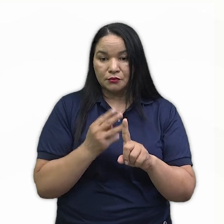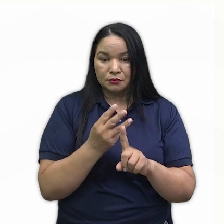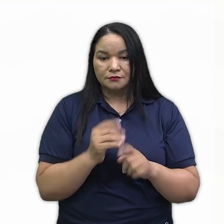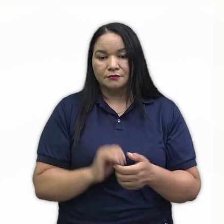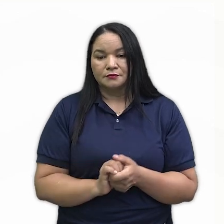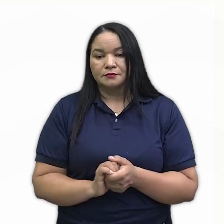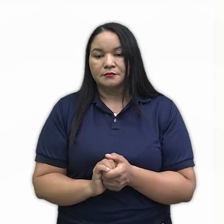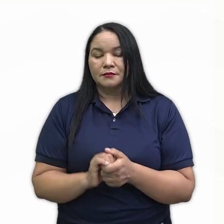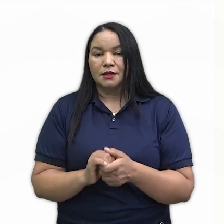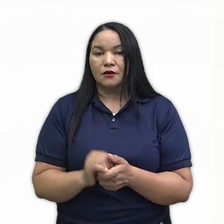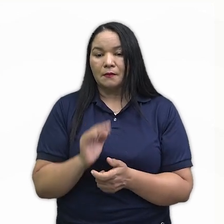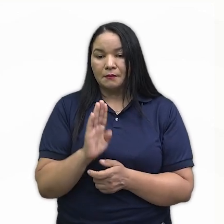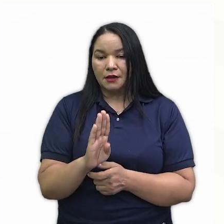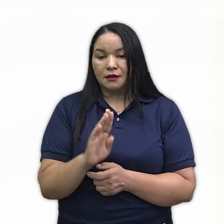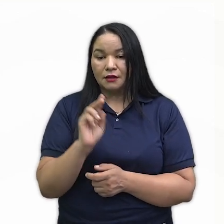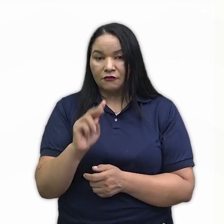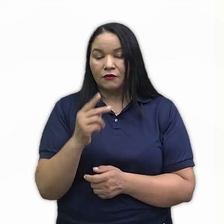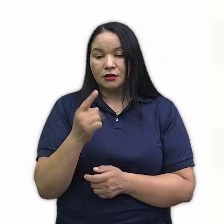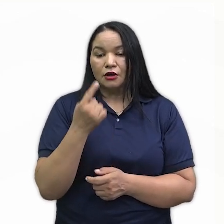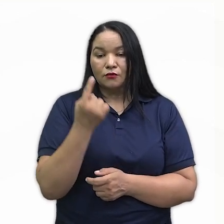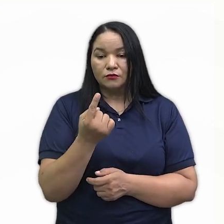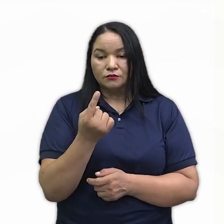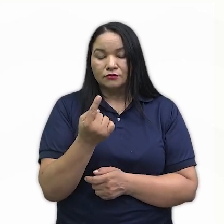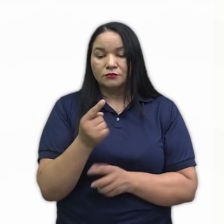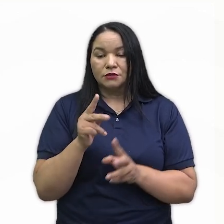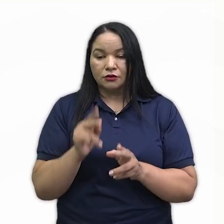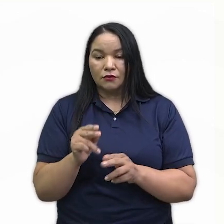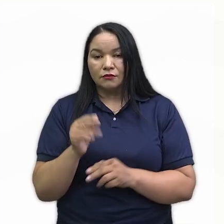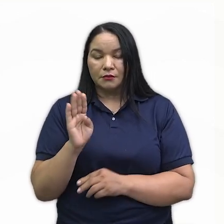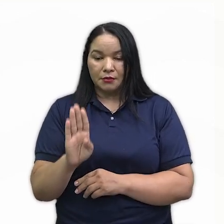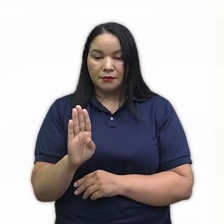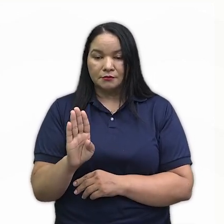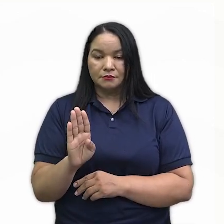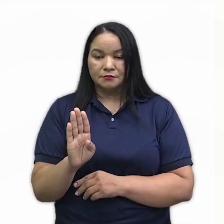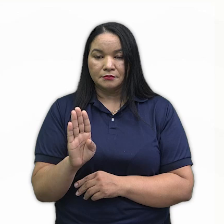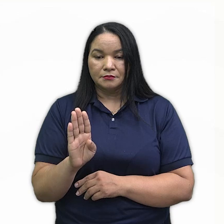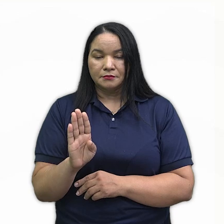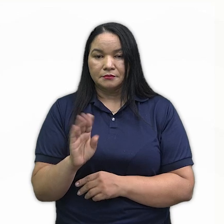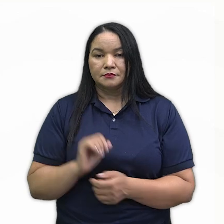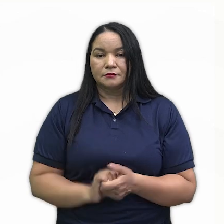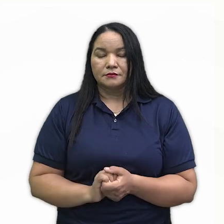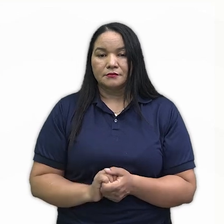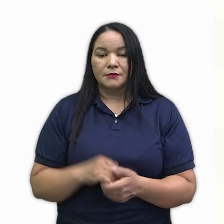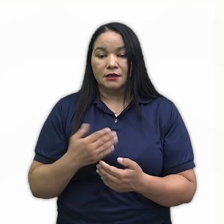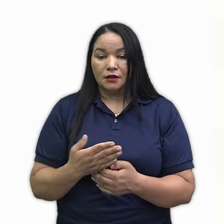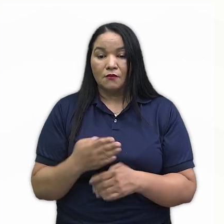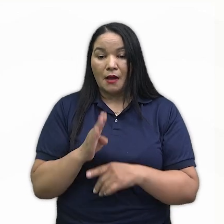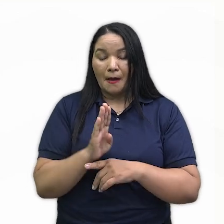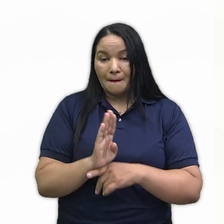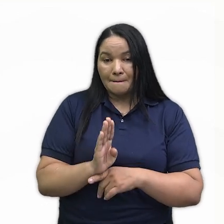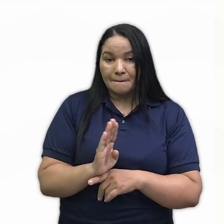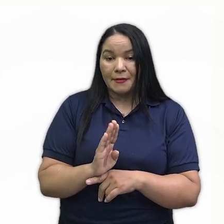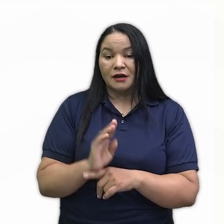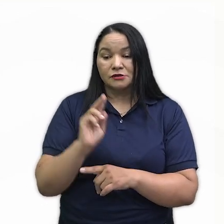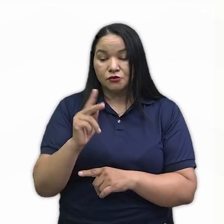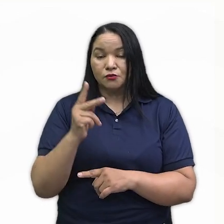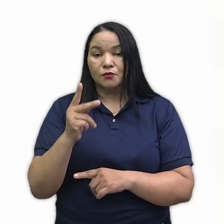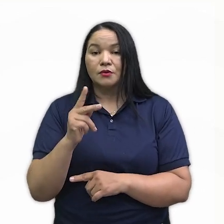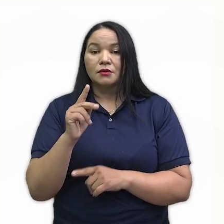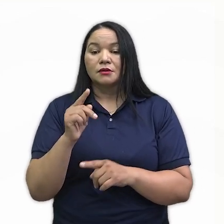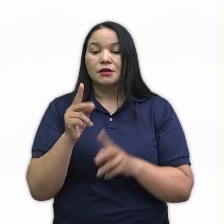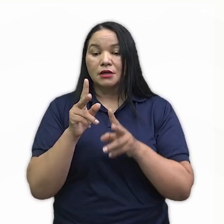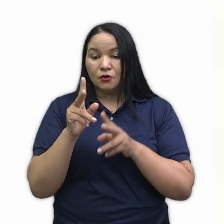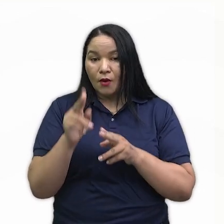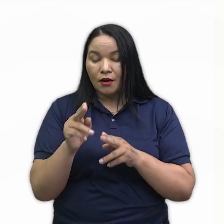b elevado a 1 é igual a b. Então, quando a base e o logaritmando são